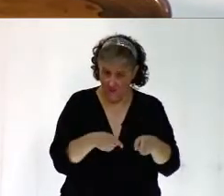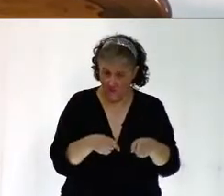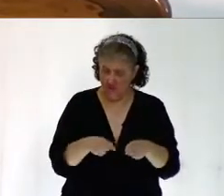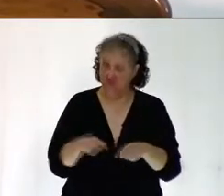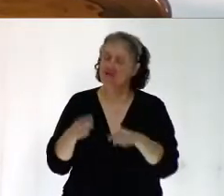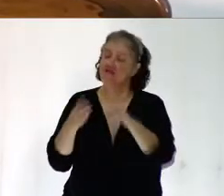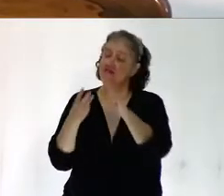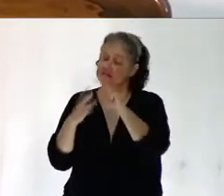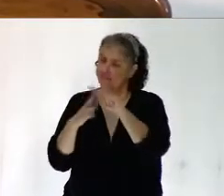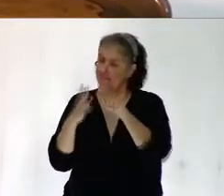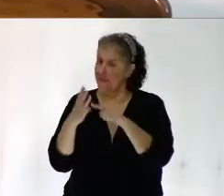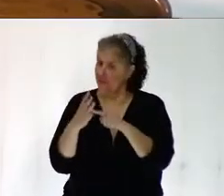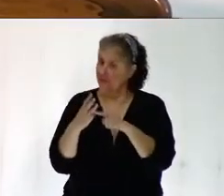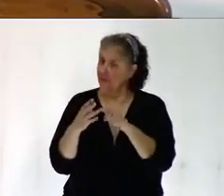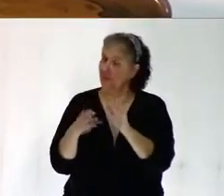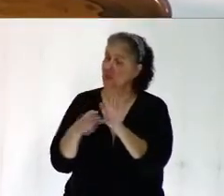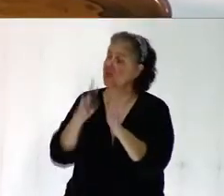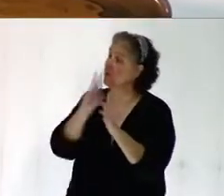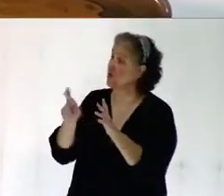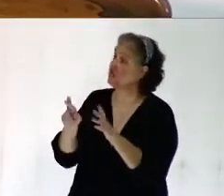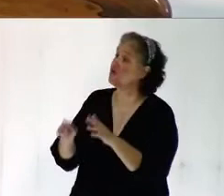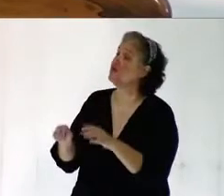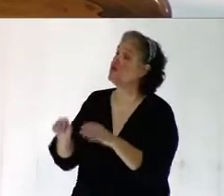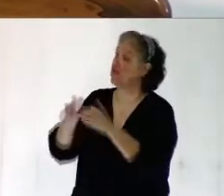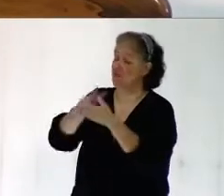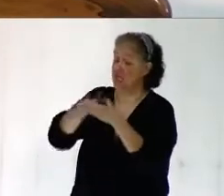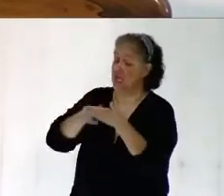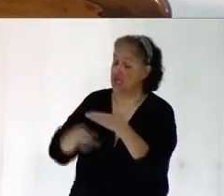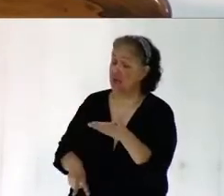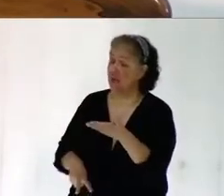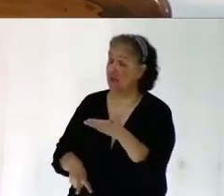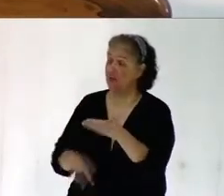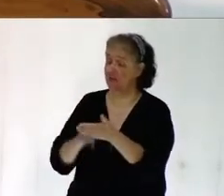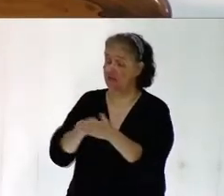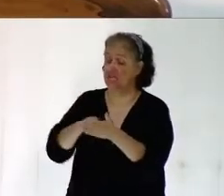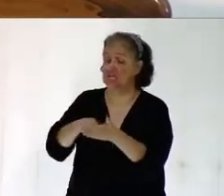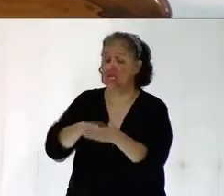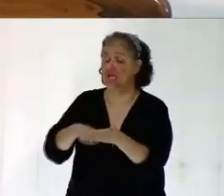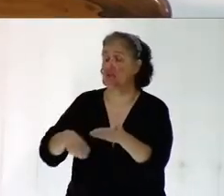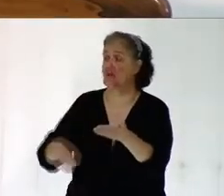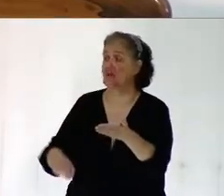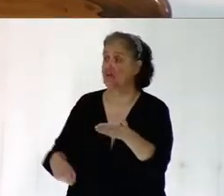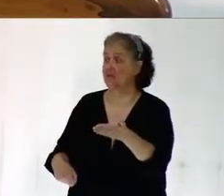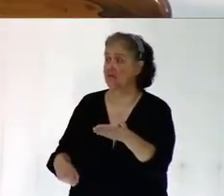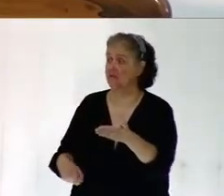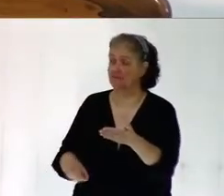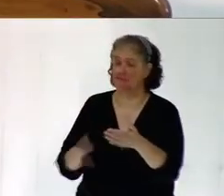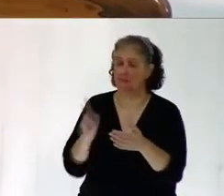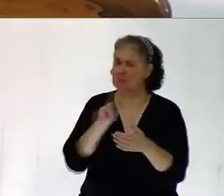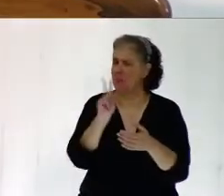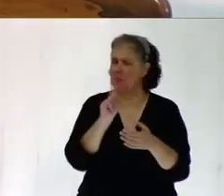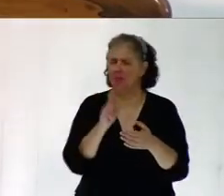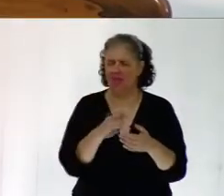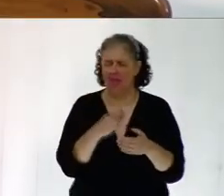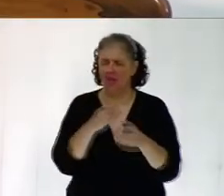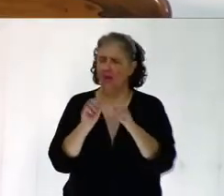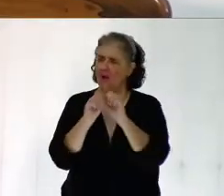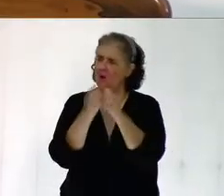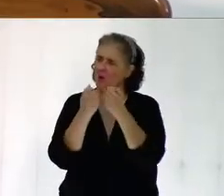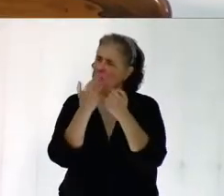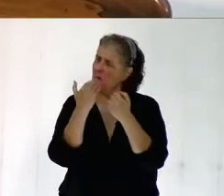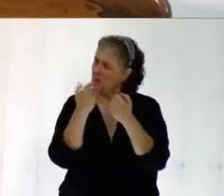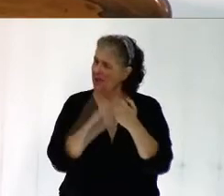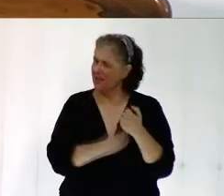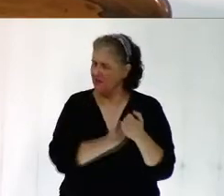vezes ele vai dizer a palavra é esta está escrito não só de pão viverá o